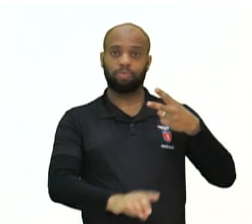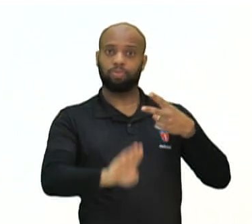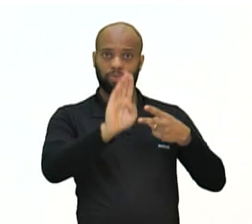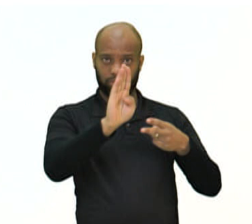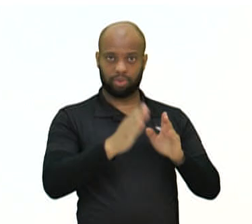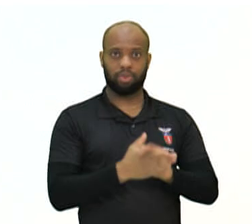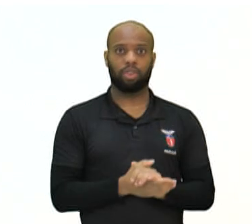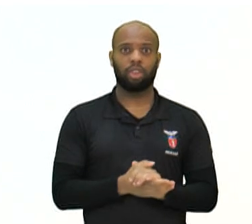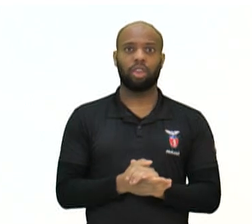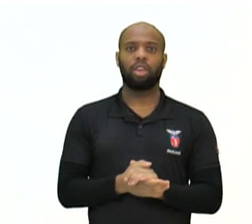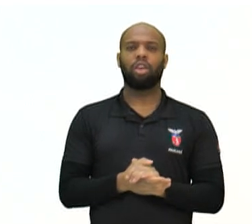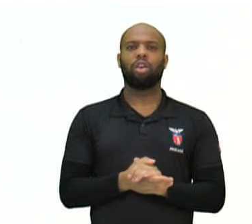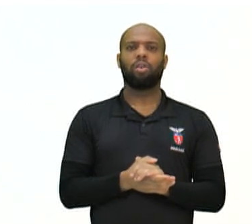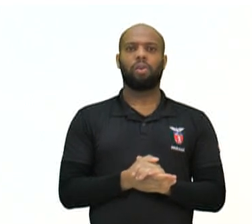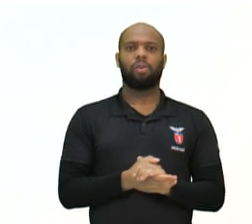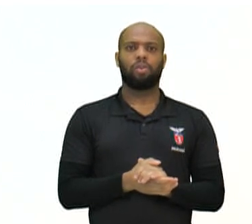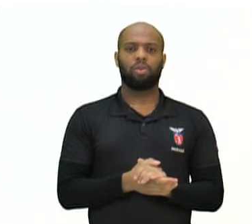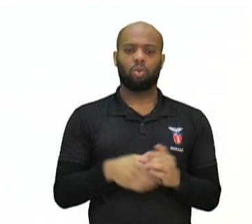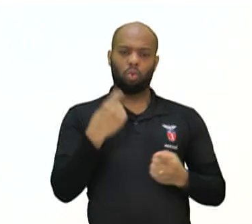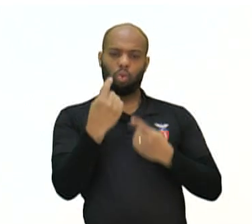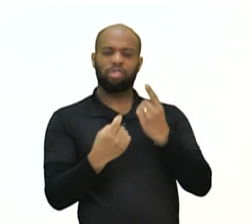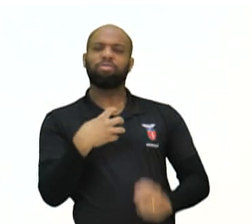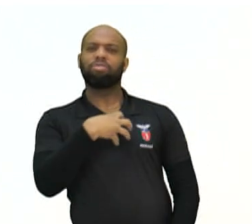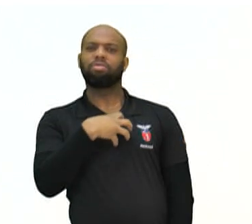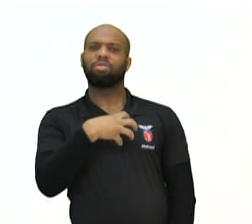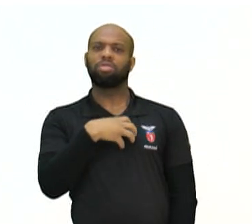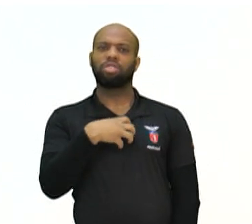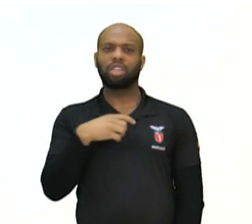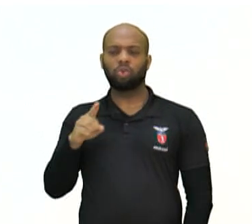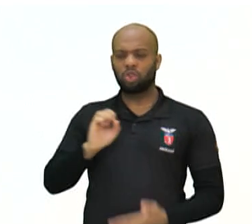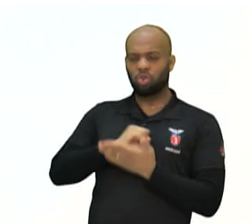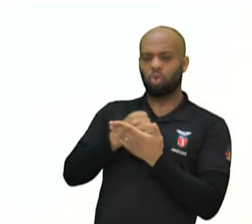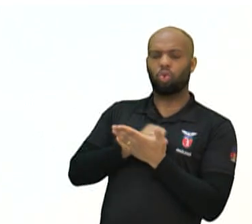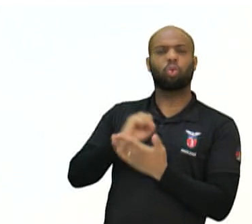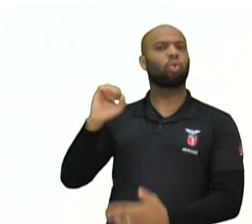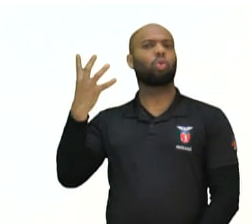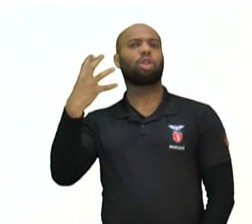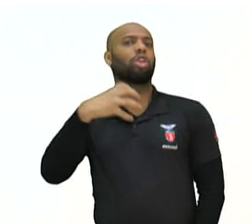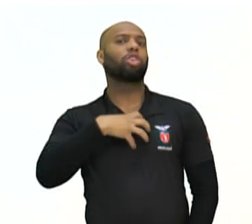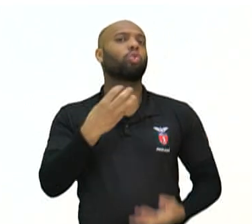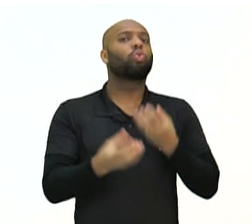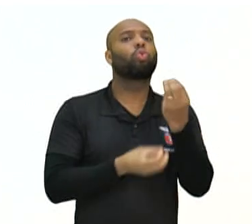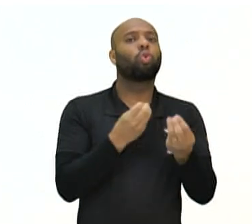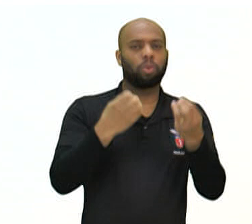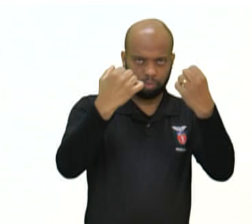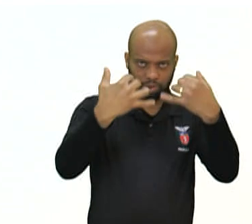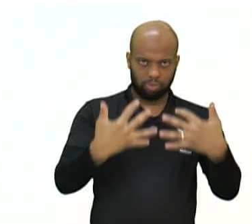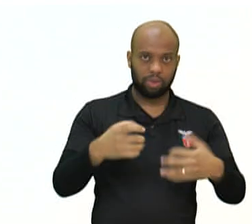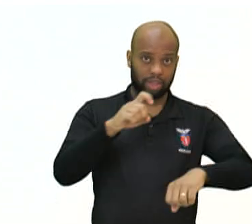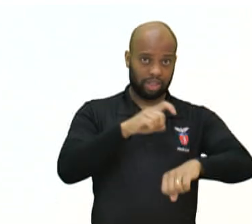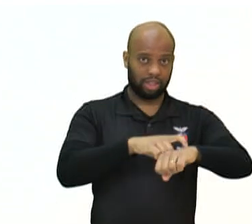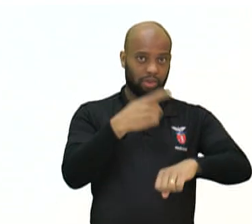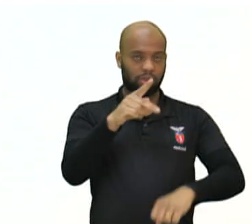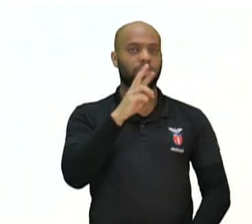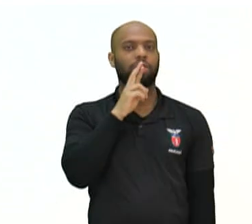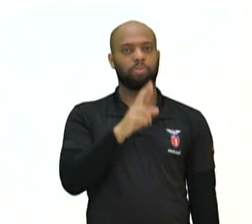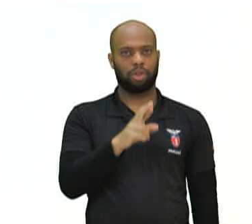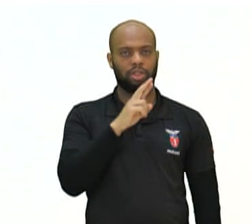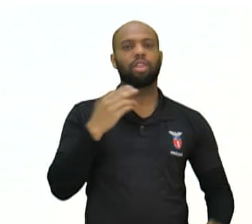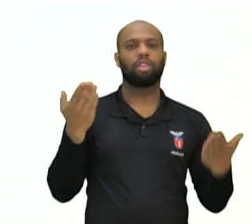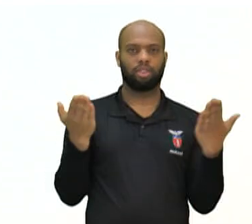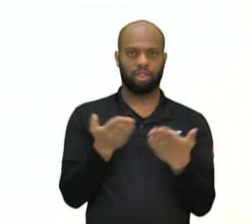B, por qual ou quais meios esse controle é exercido? Vamos dar um tempinho para você responder.